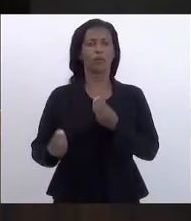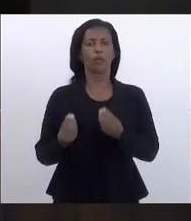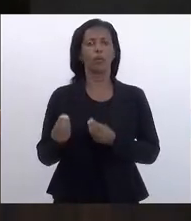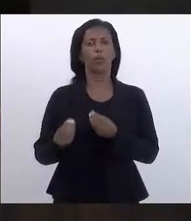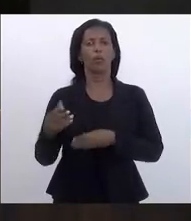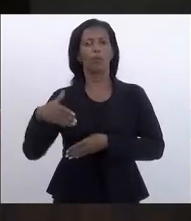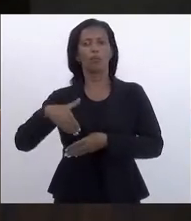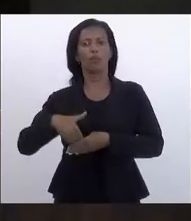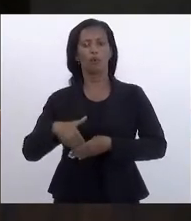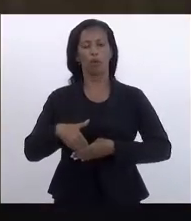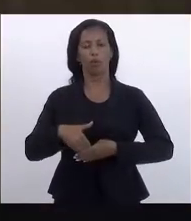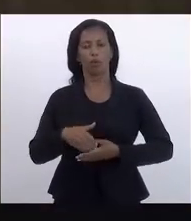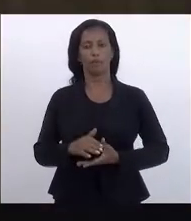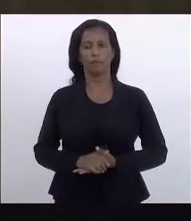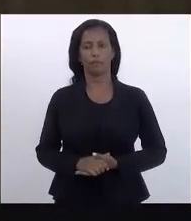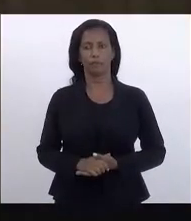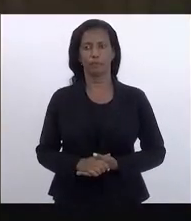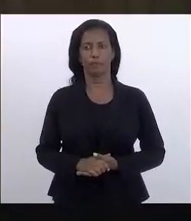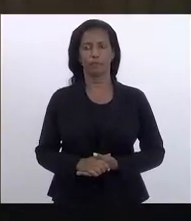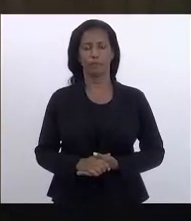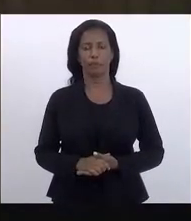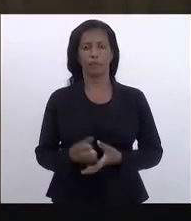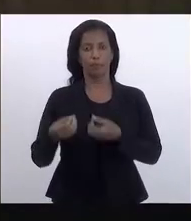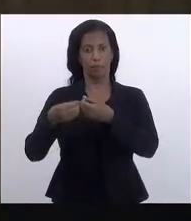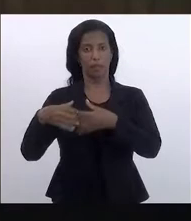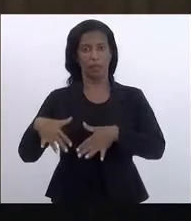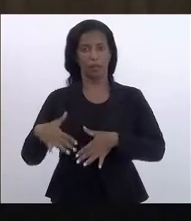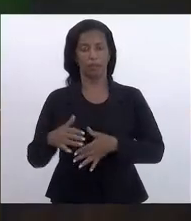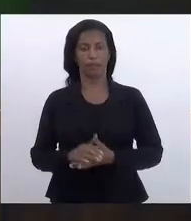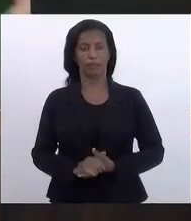vai aparecer deputado Marcelo Dino pena derrubada seu presidente